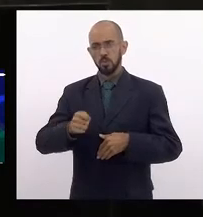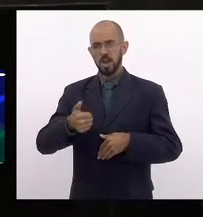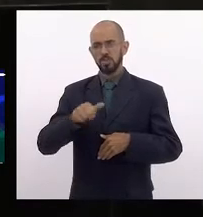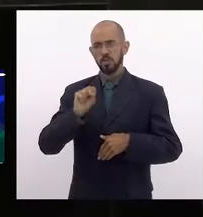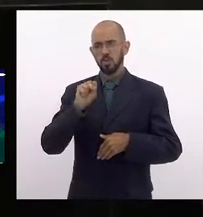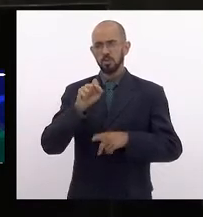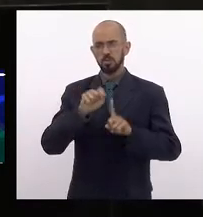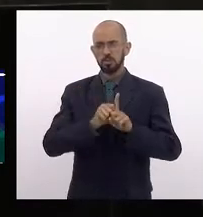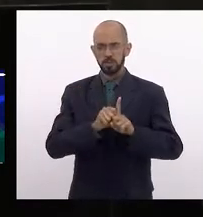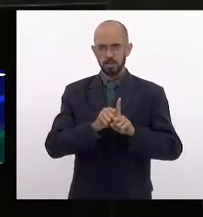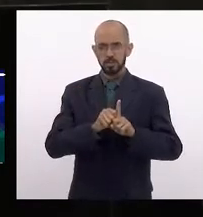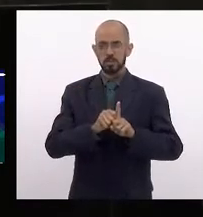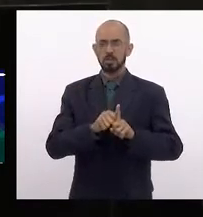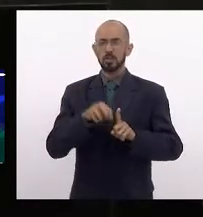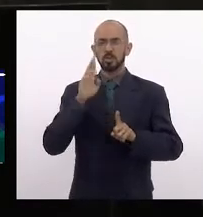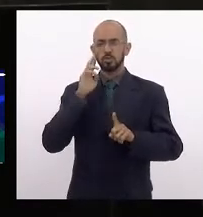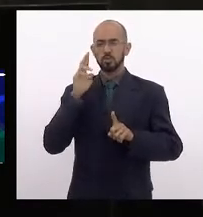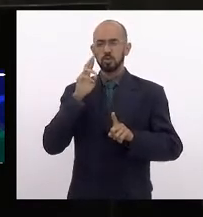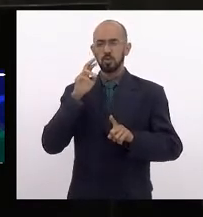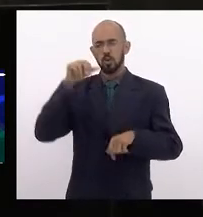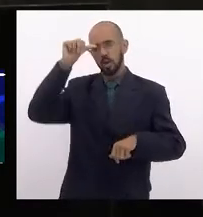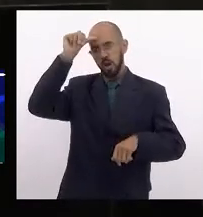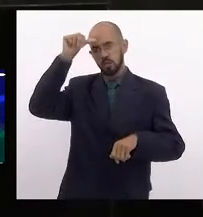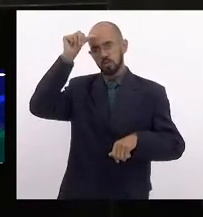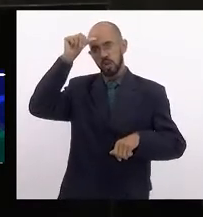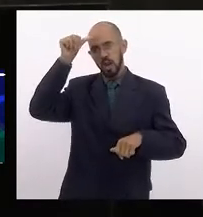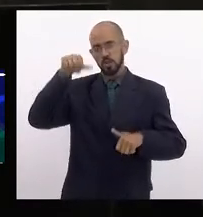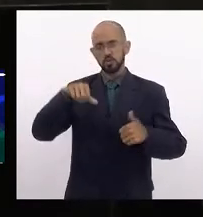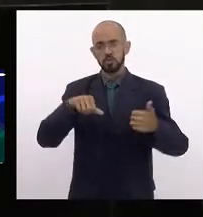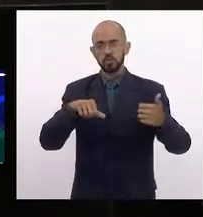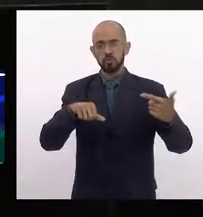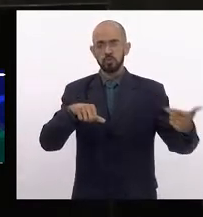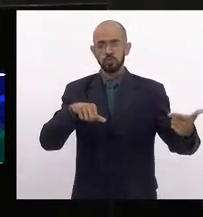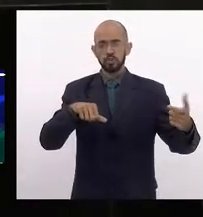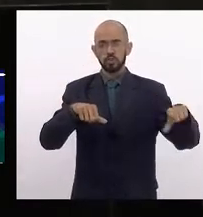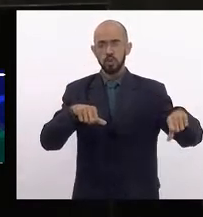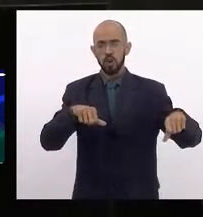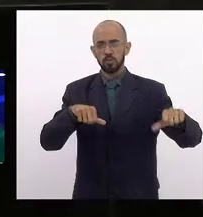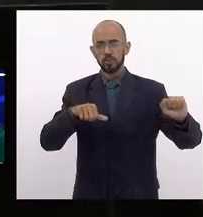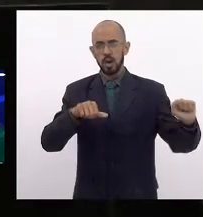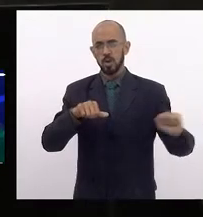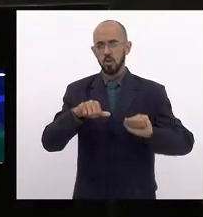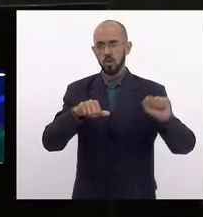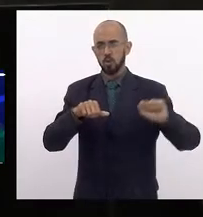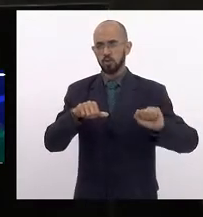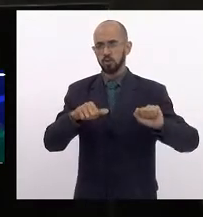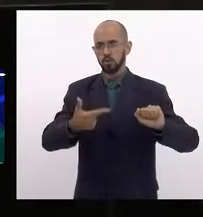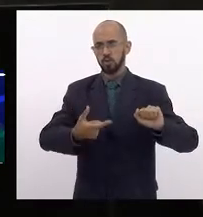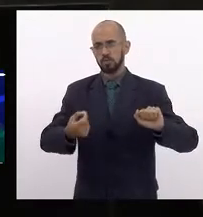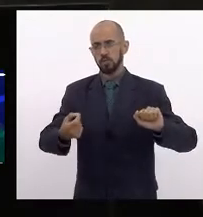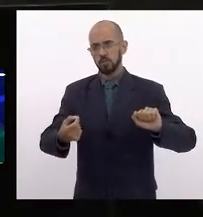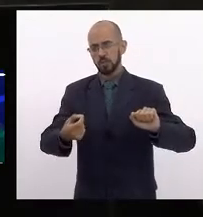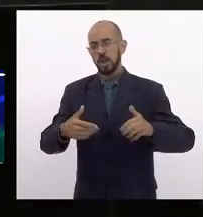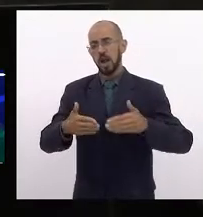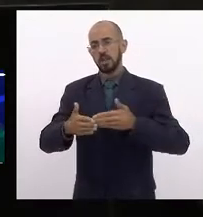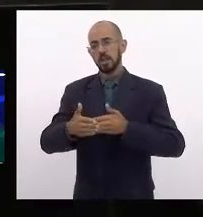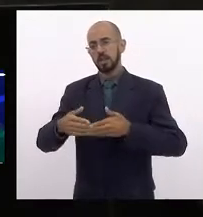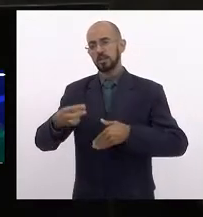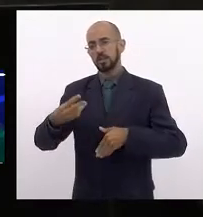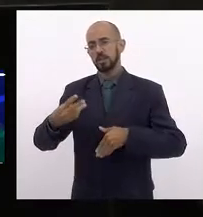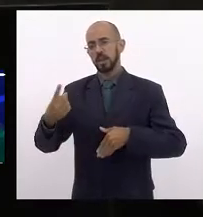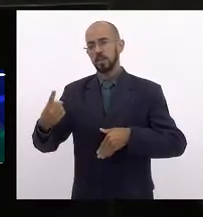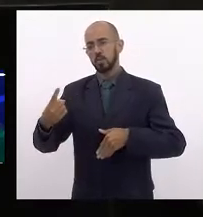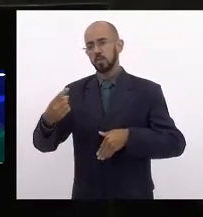meses e do Senhor Cláudio Castro de 29 oito de 20 a 31 12 de 20